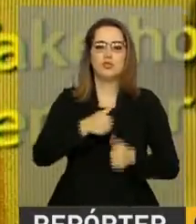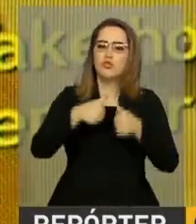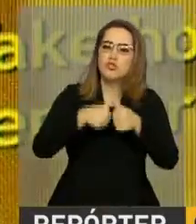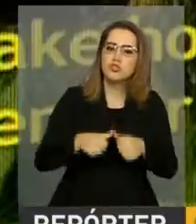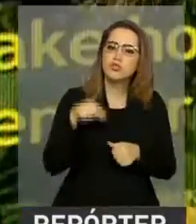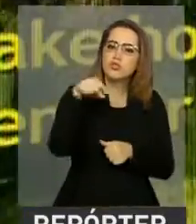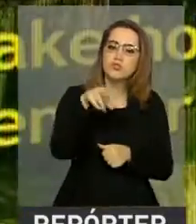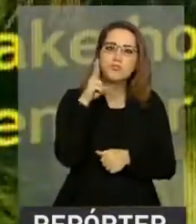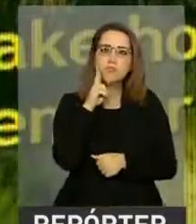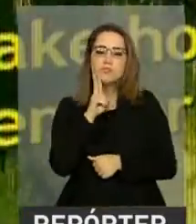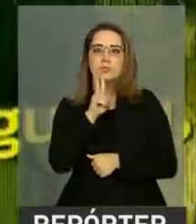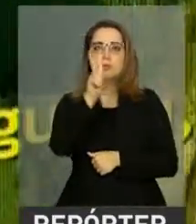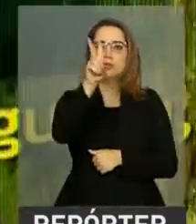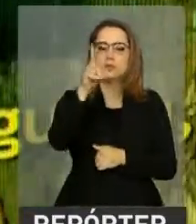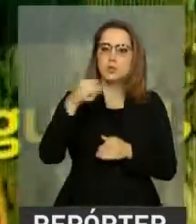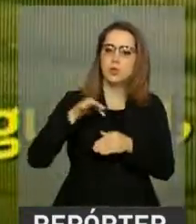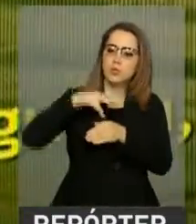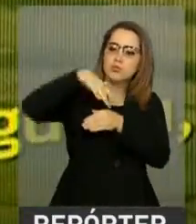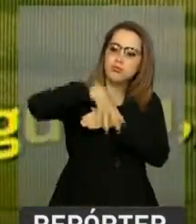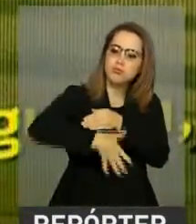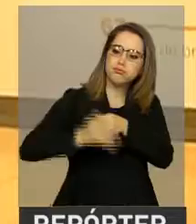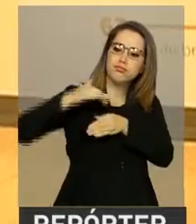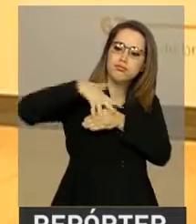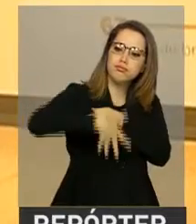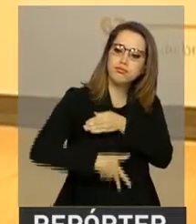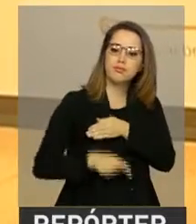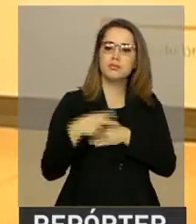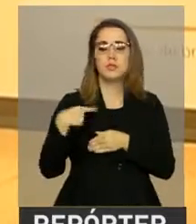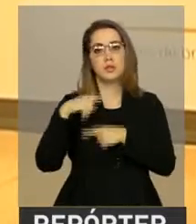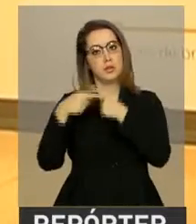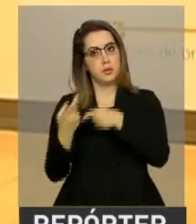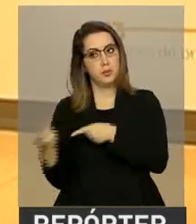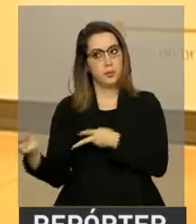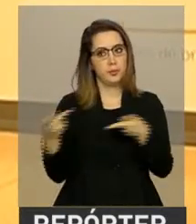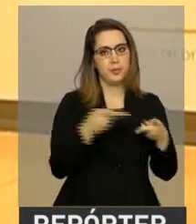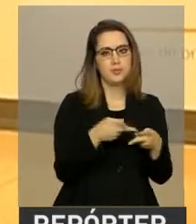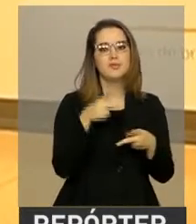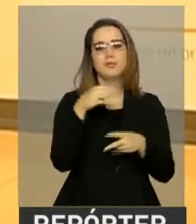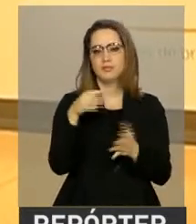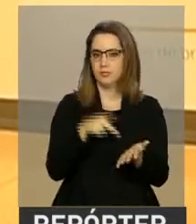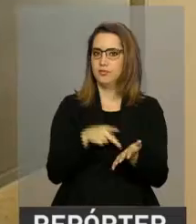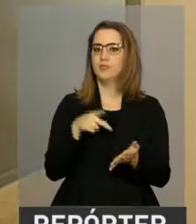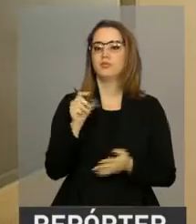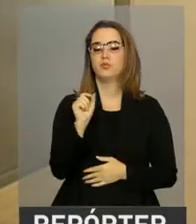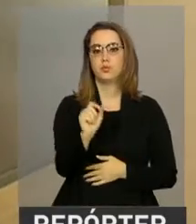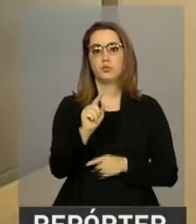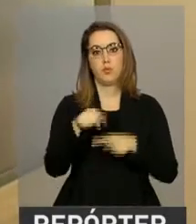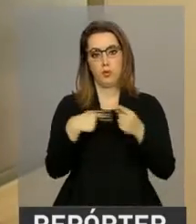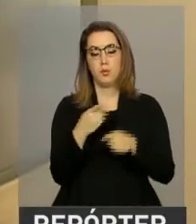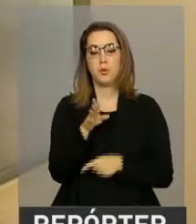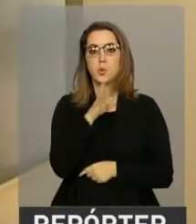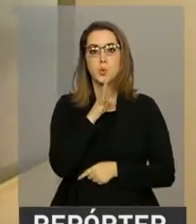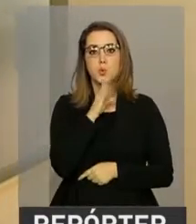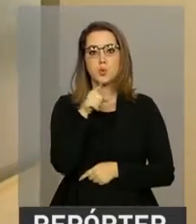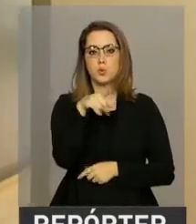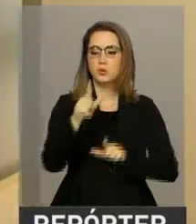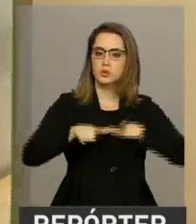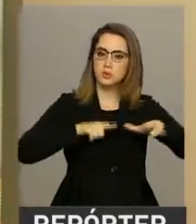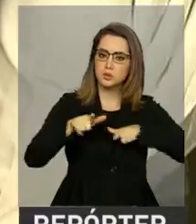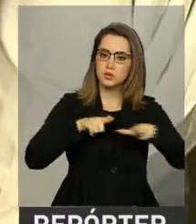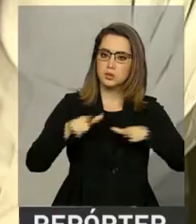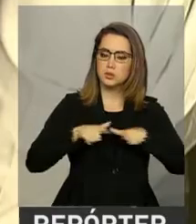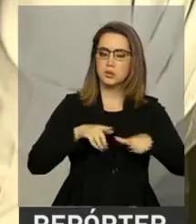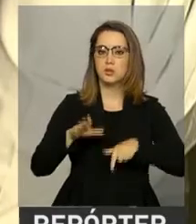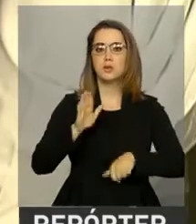pessoas depois venham a visitar as cataratas do Iguaçu. Também vai ser possível conhecer o trabalho dos profissionais que atuam no Mais